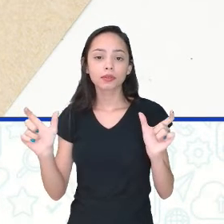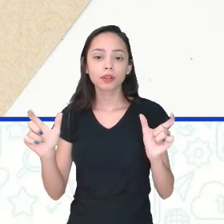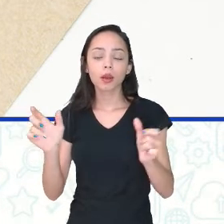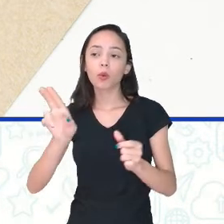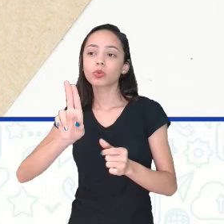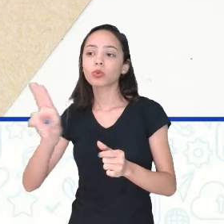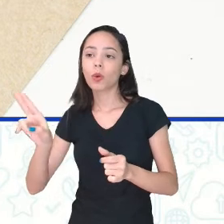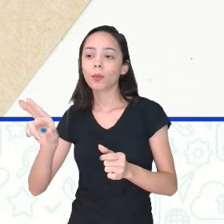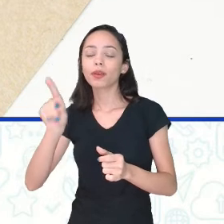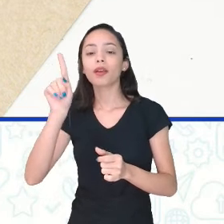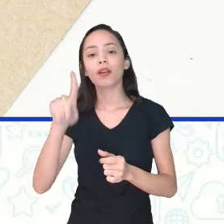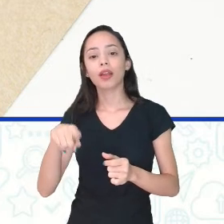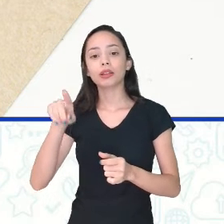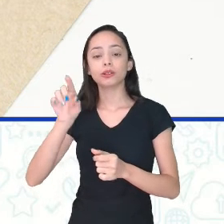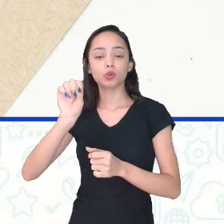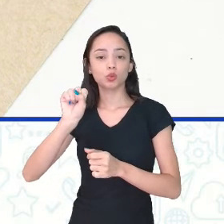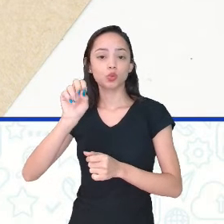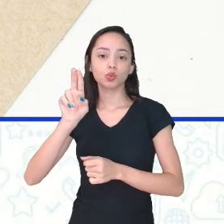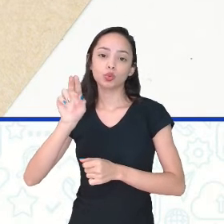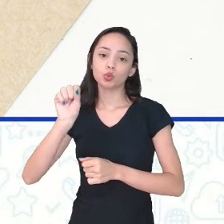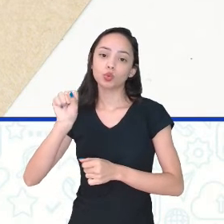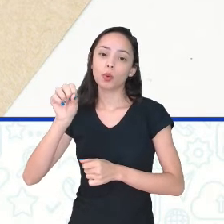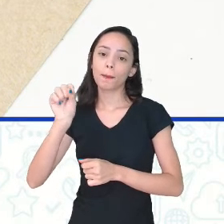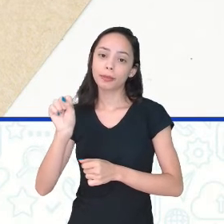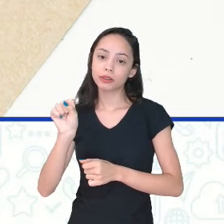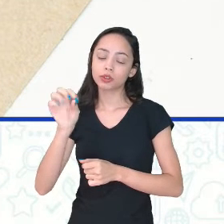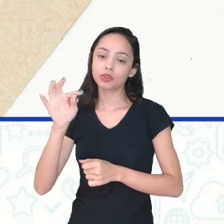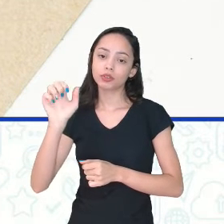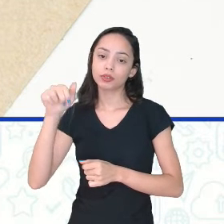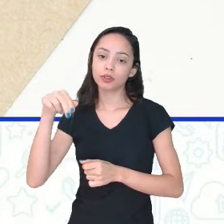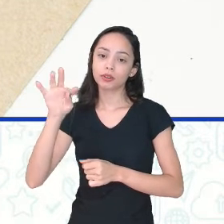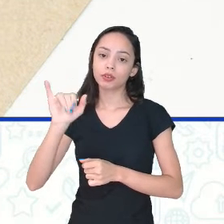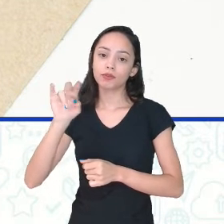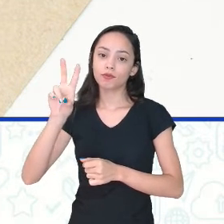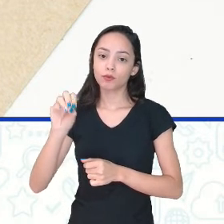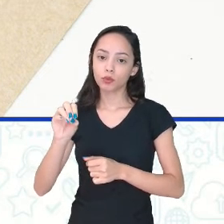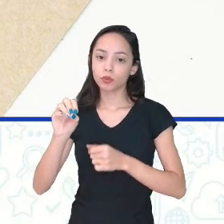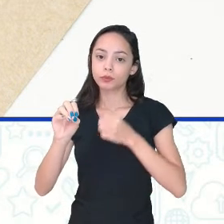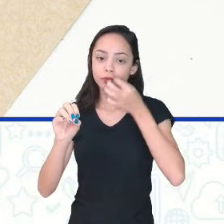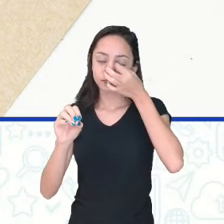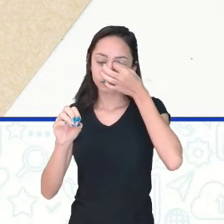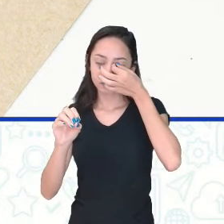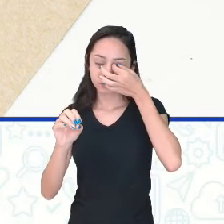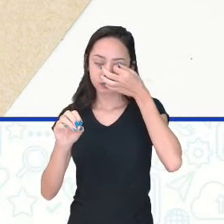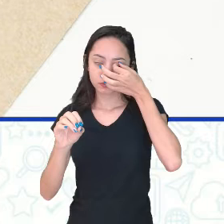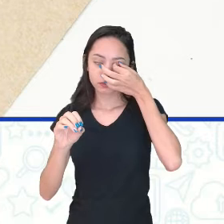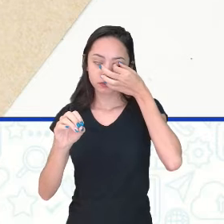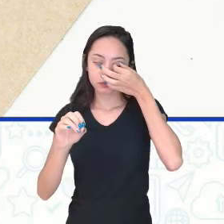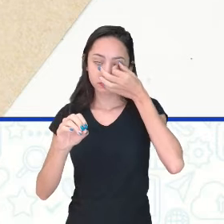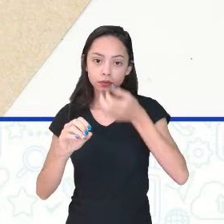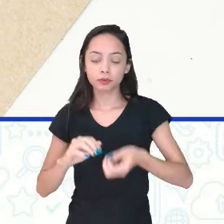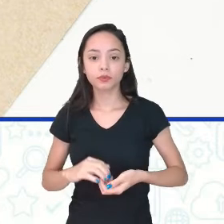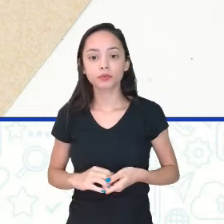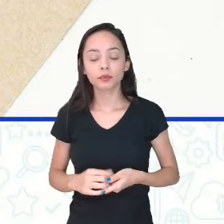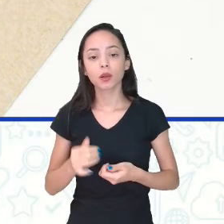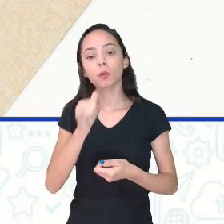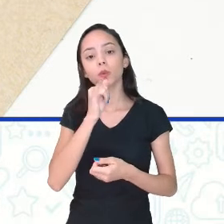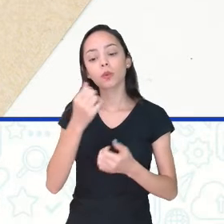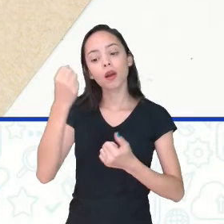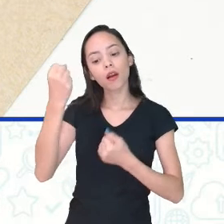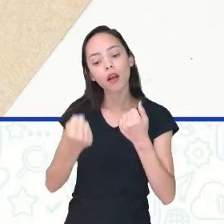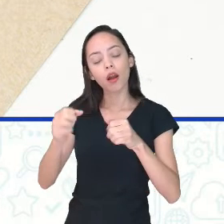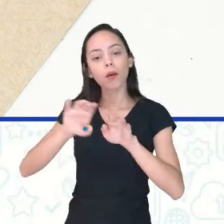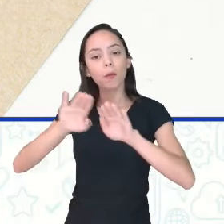substantivos? Que são palavras que nomeiam seres, lugares, sentimentos, noções e qualidades, por exemplo. Carro,